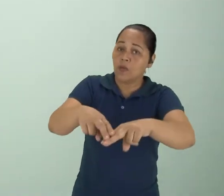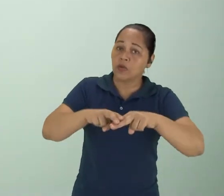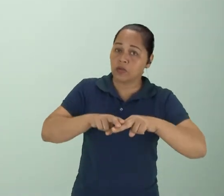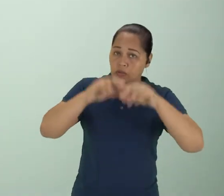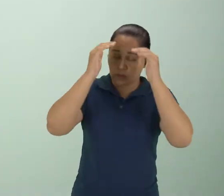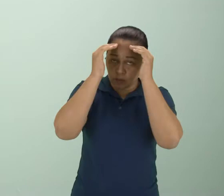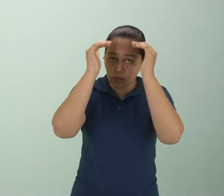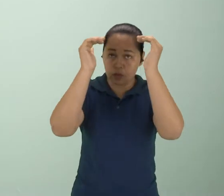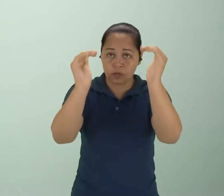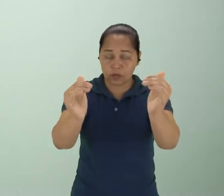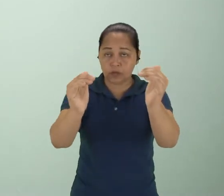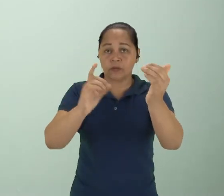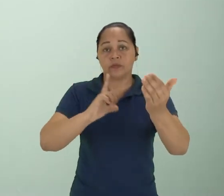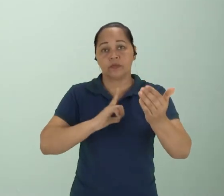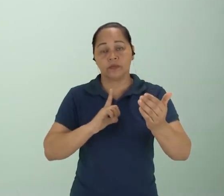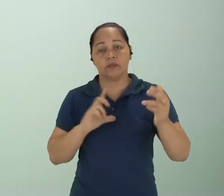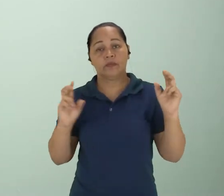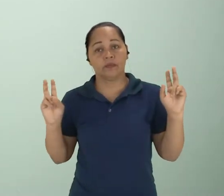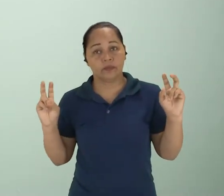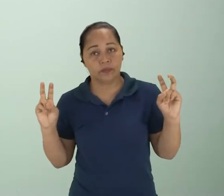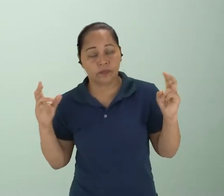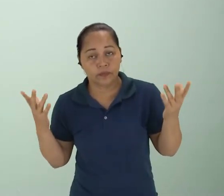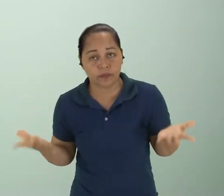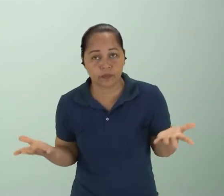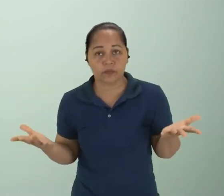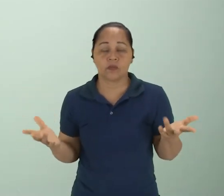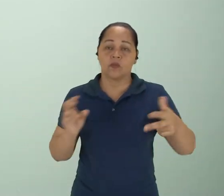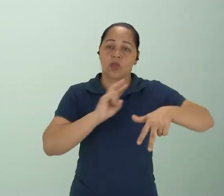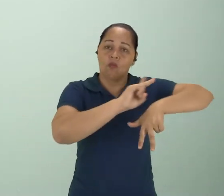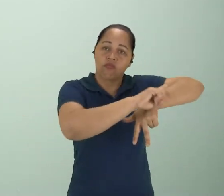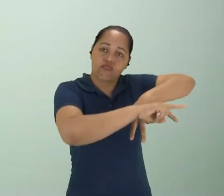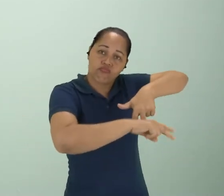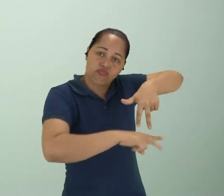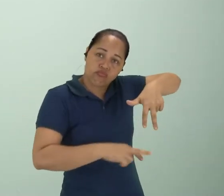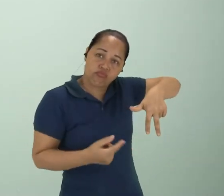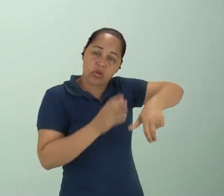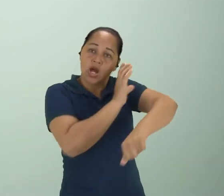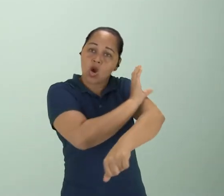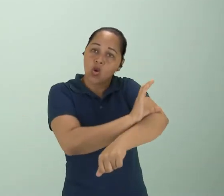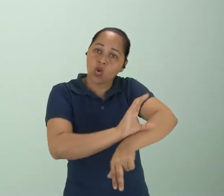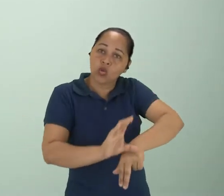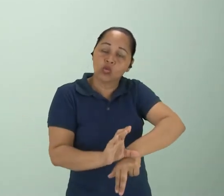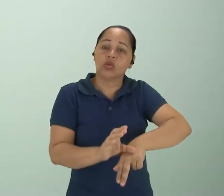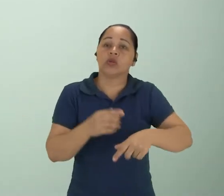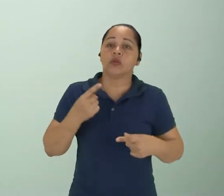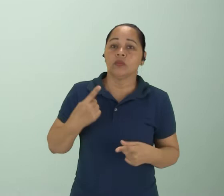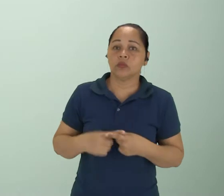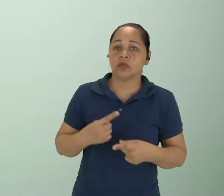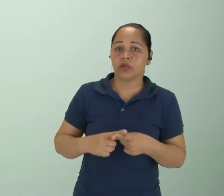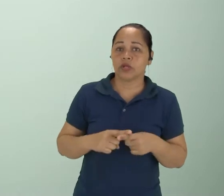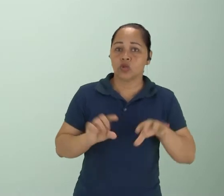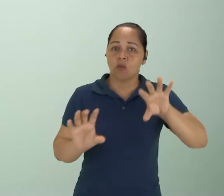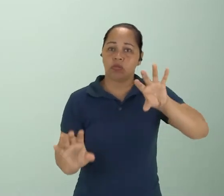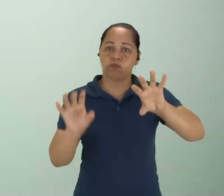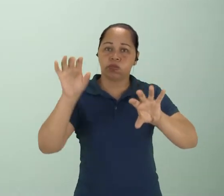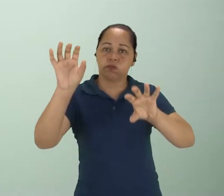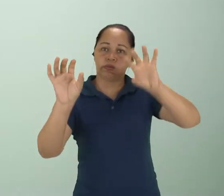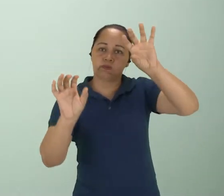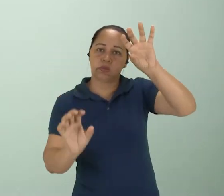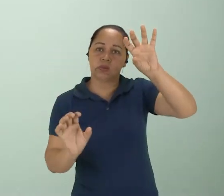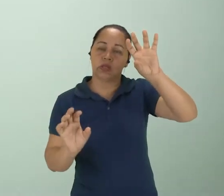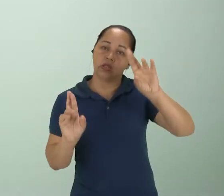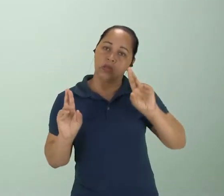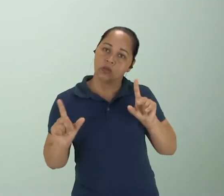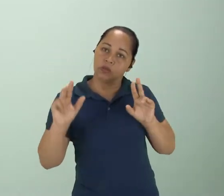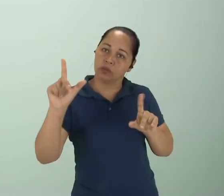a essa situação desse multiculturalismo brasileiro, isso é importante, porque de uma região para outra isso muda